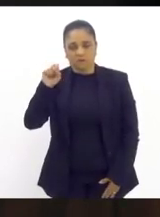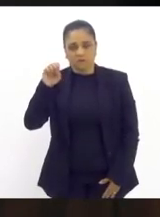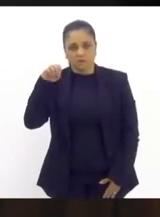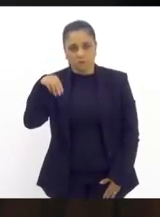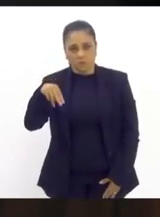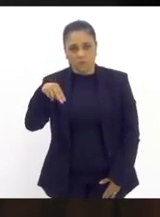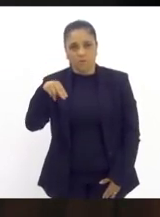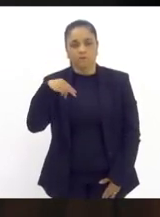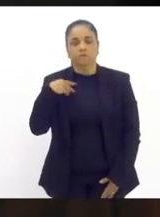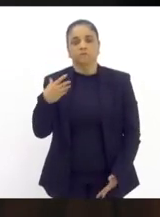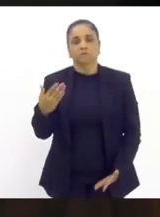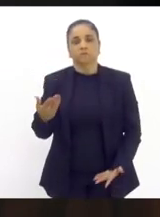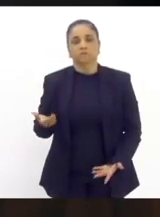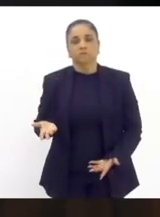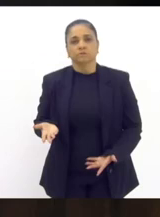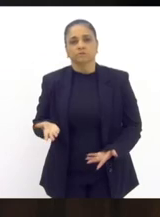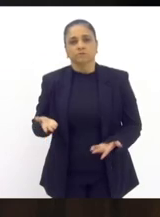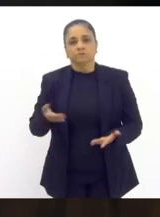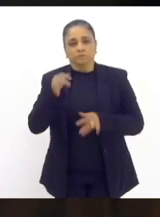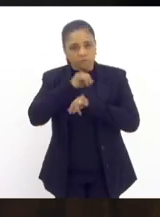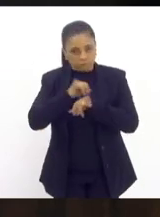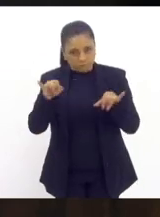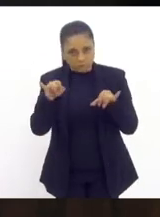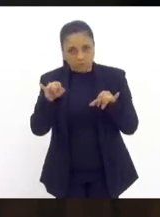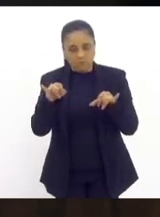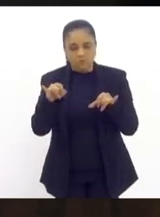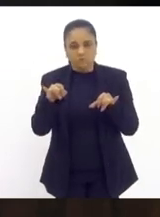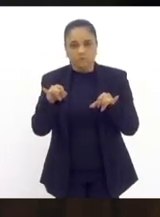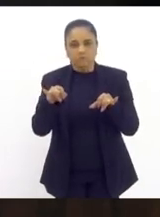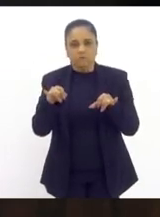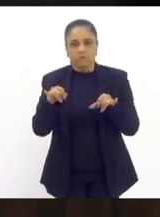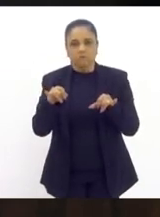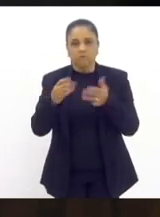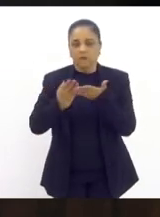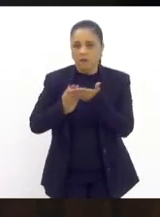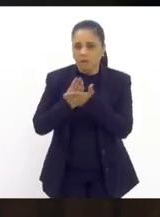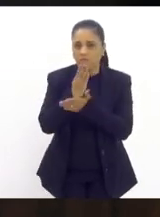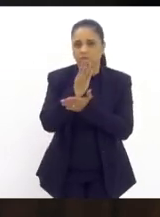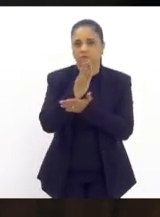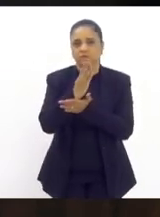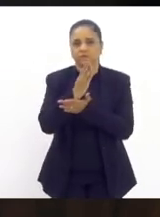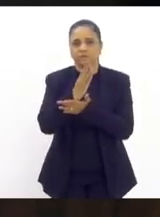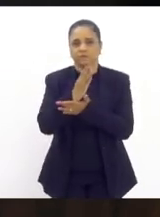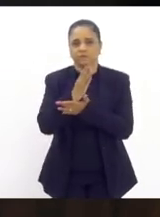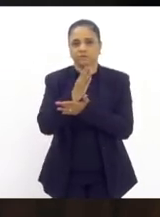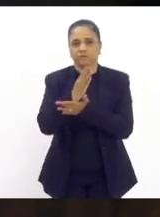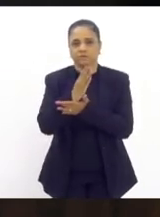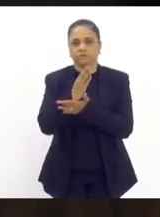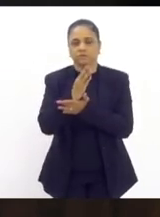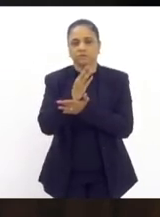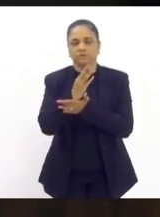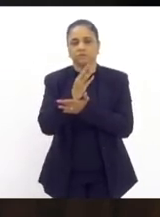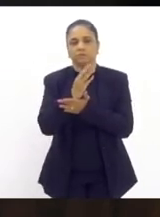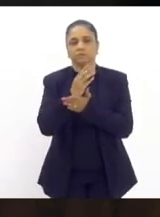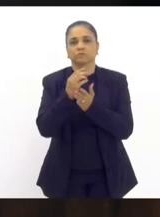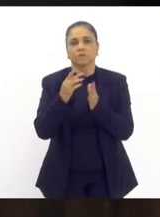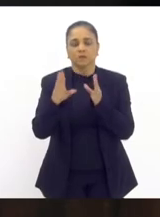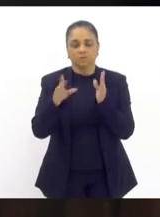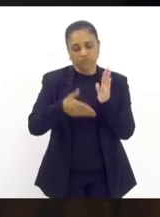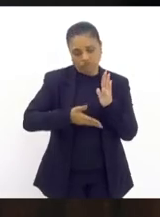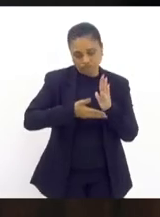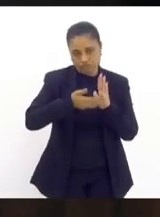aqui anunciar o aprovado né o requerimento de retirada de